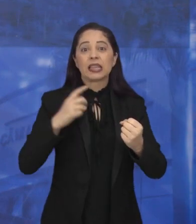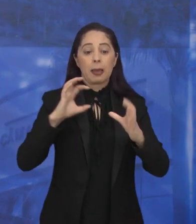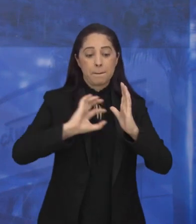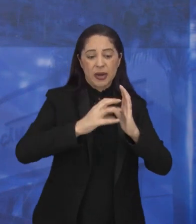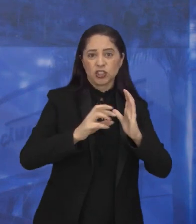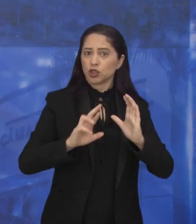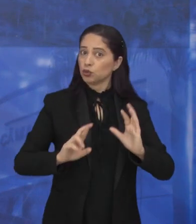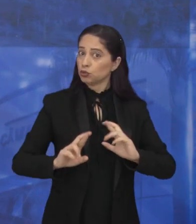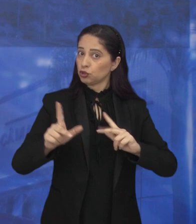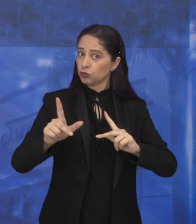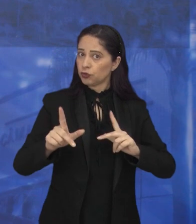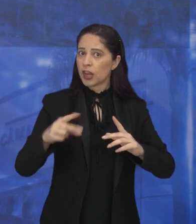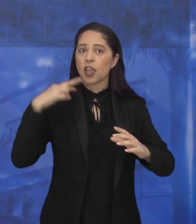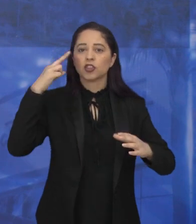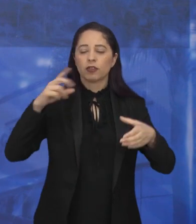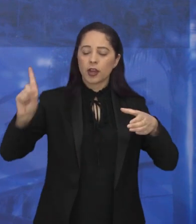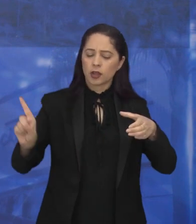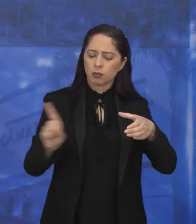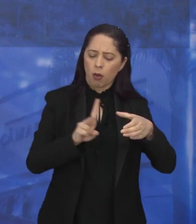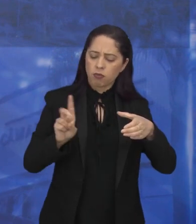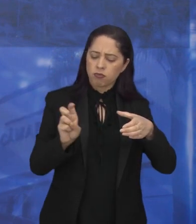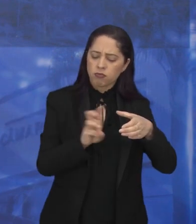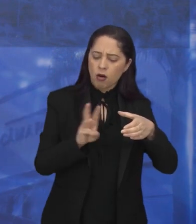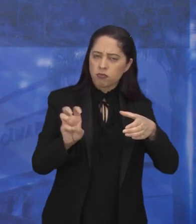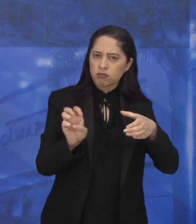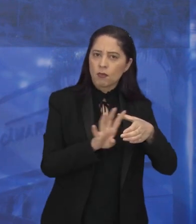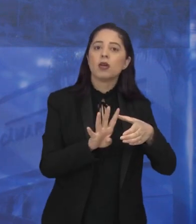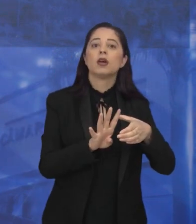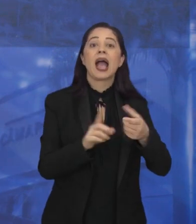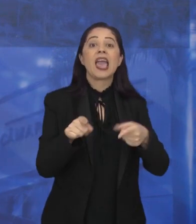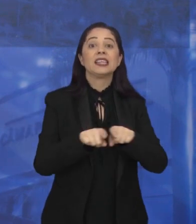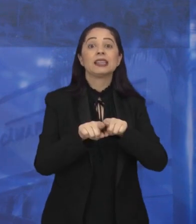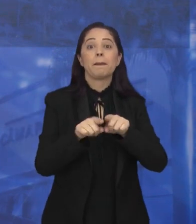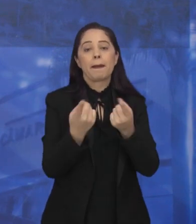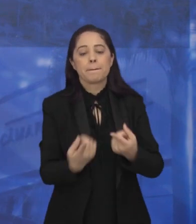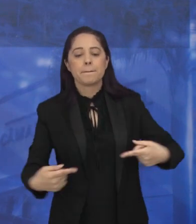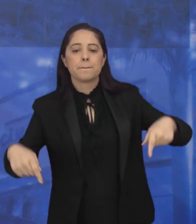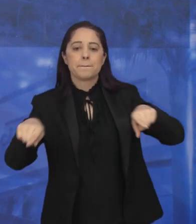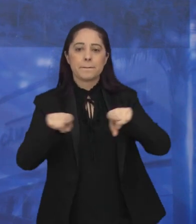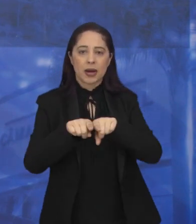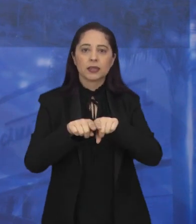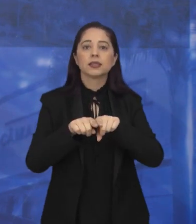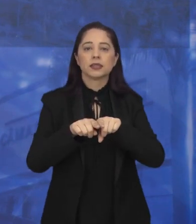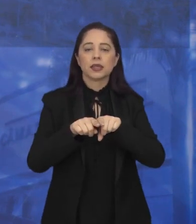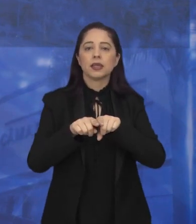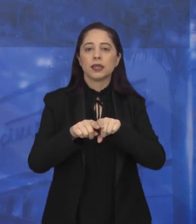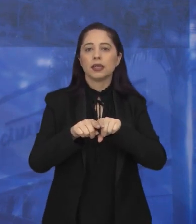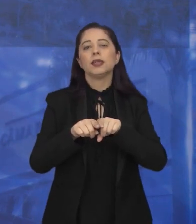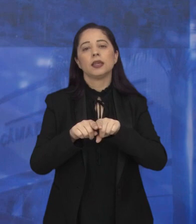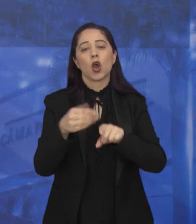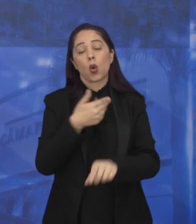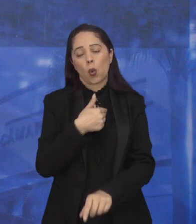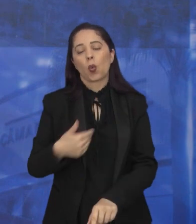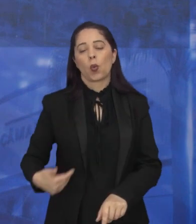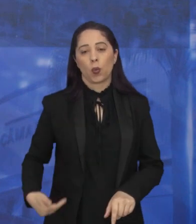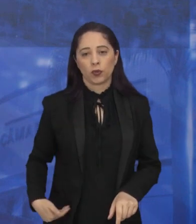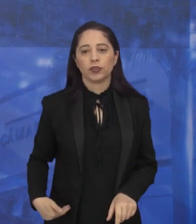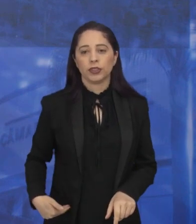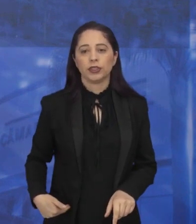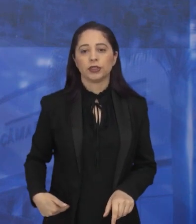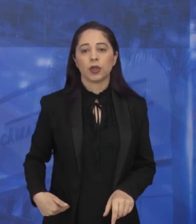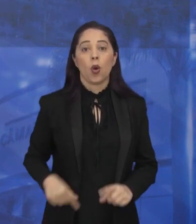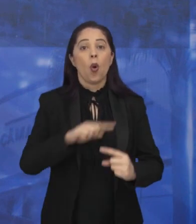diferentes partidos e que atuam em conjunto com outros órgãos públicos e com a sociedade civil. O objetivo